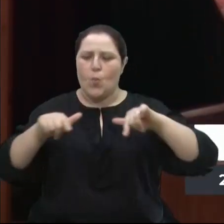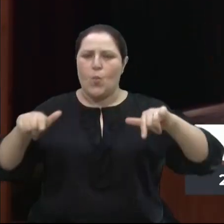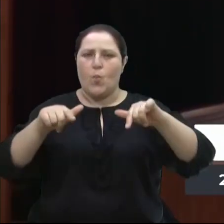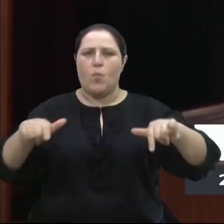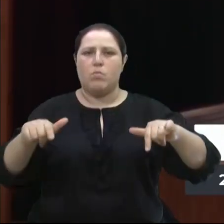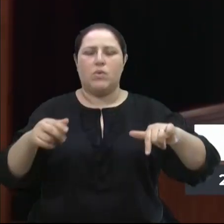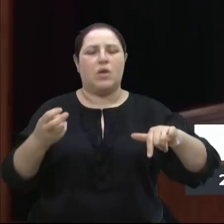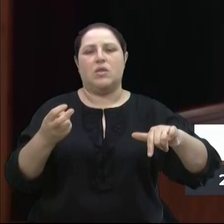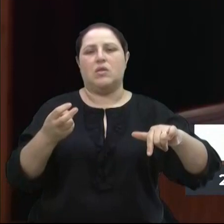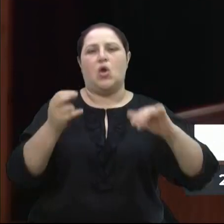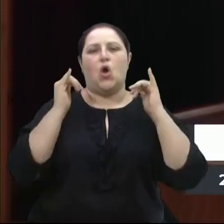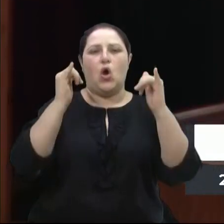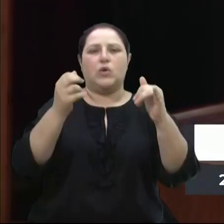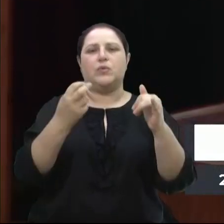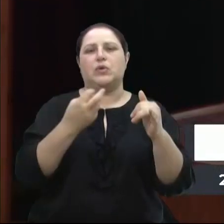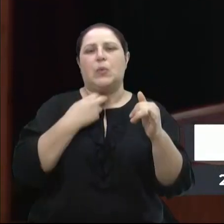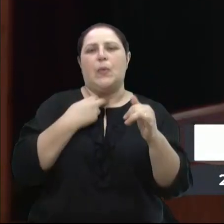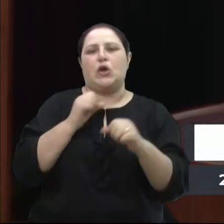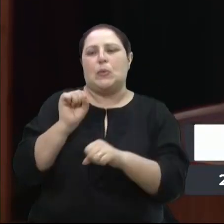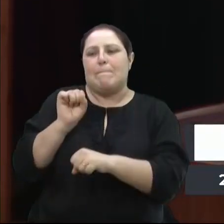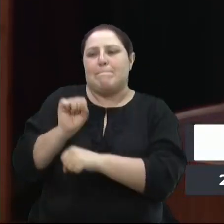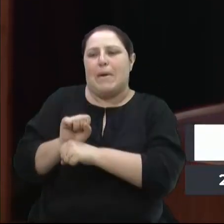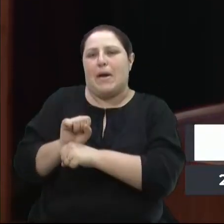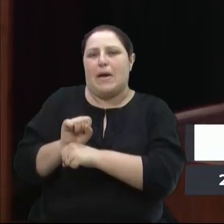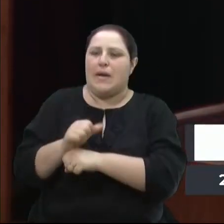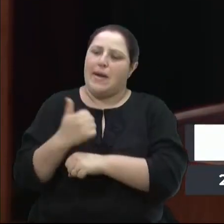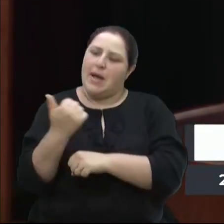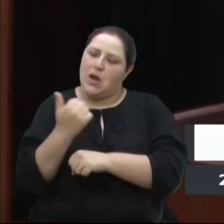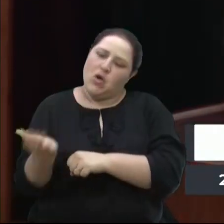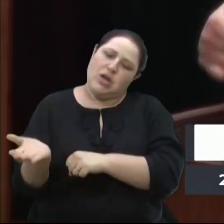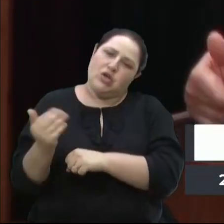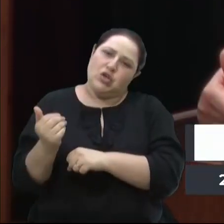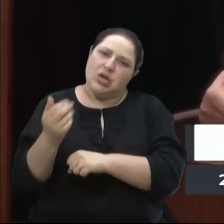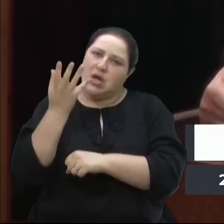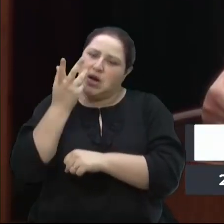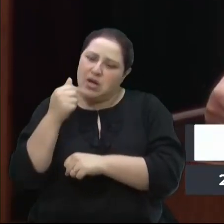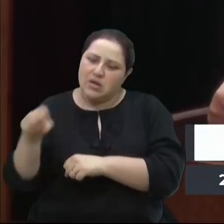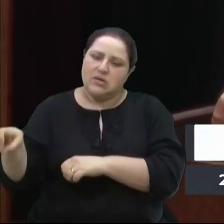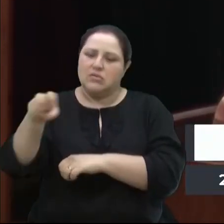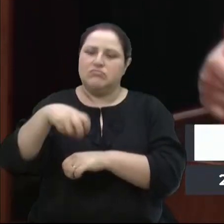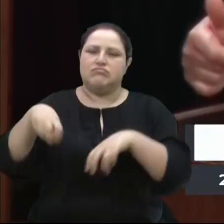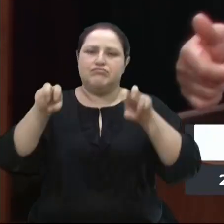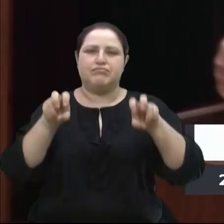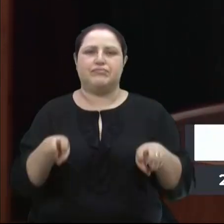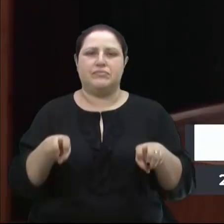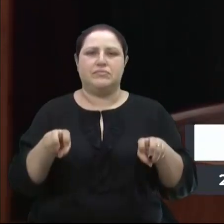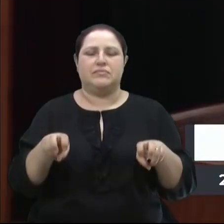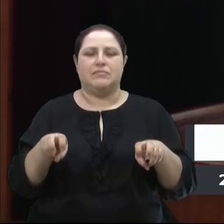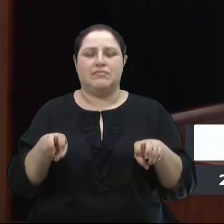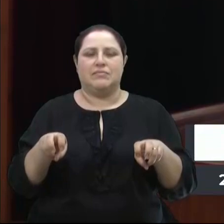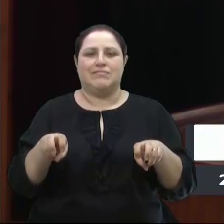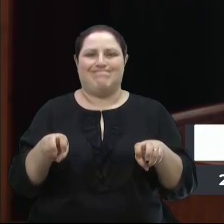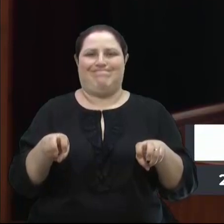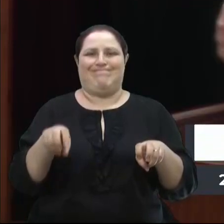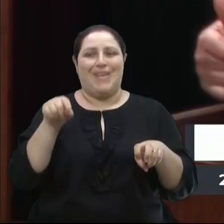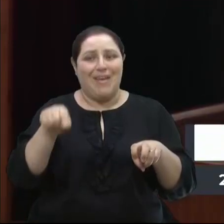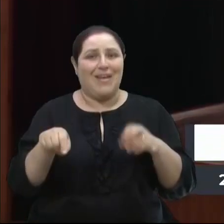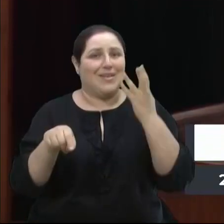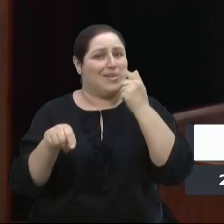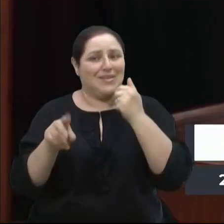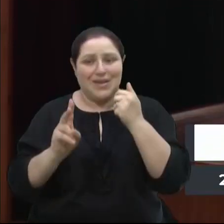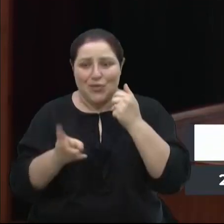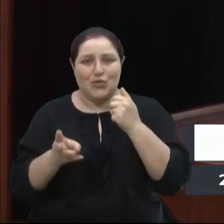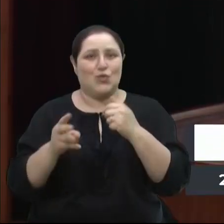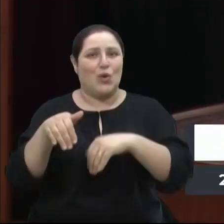pode parar e dar uma carona para elas, para que elas não corram esse risco de sofrer um acidente, ou quem sabe algo